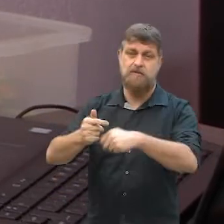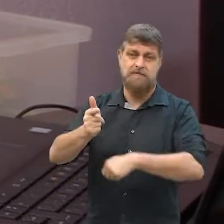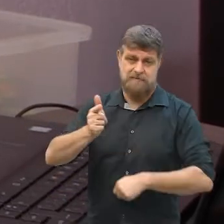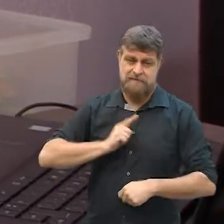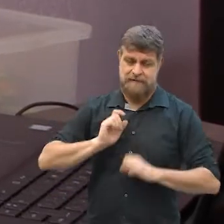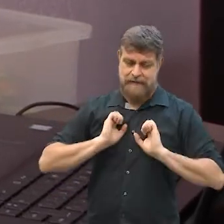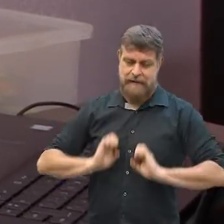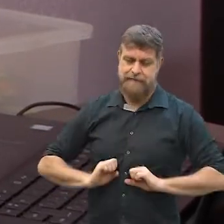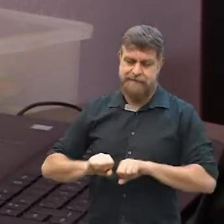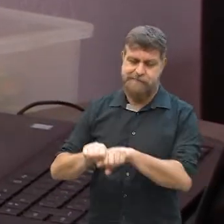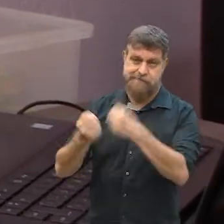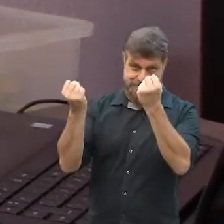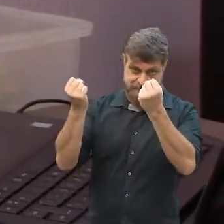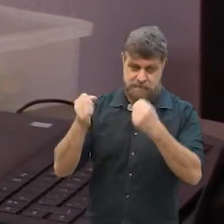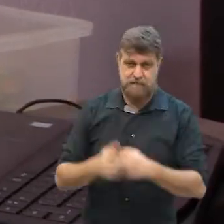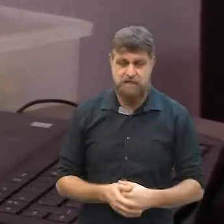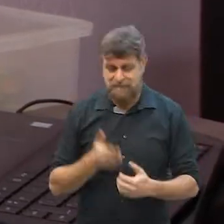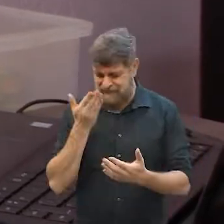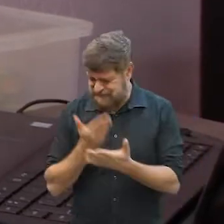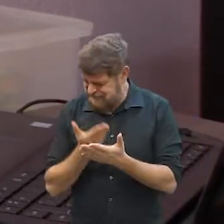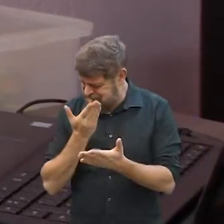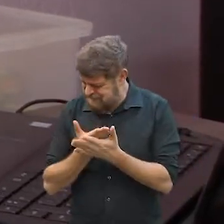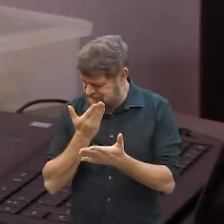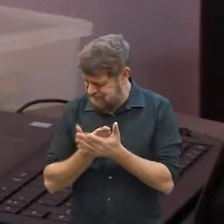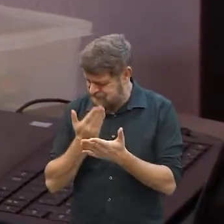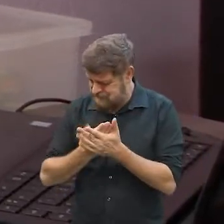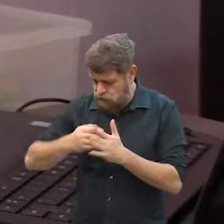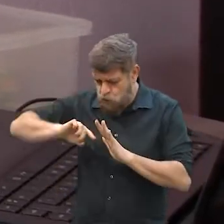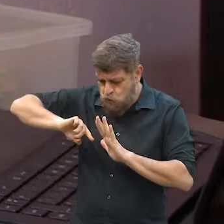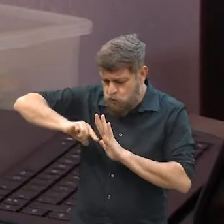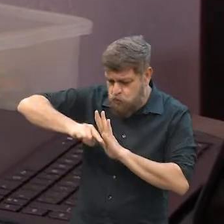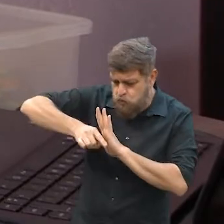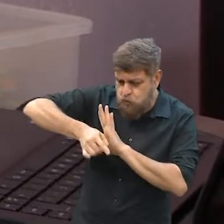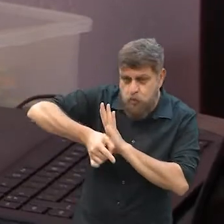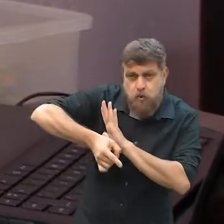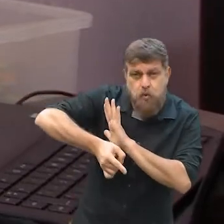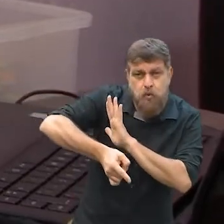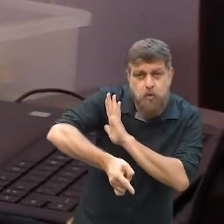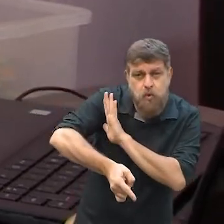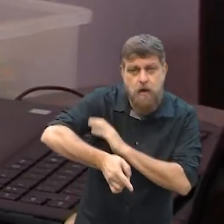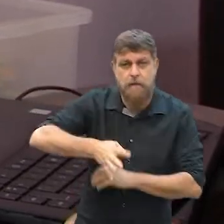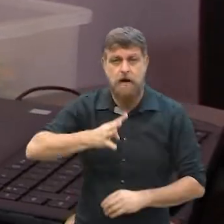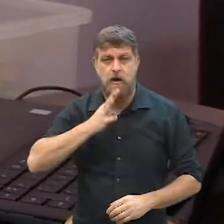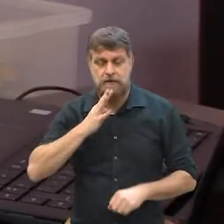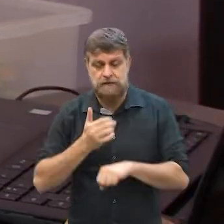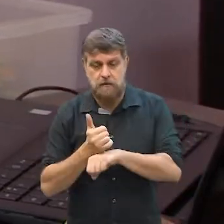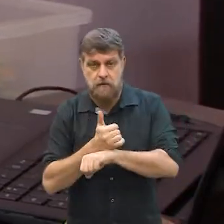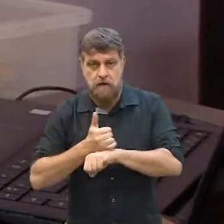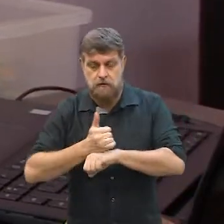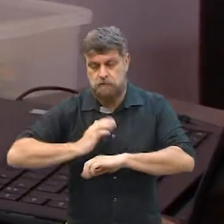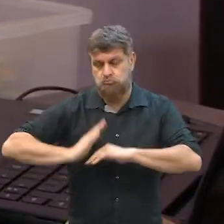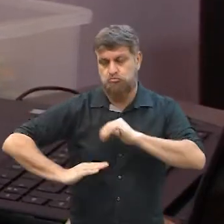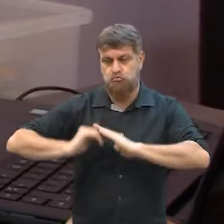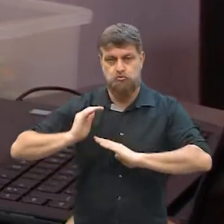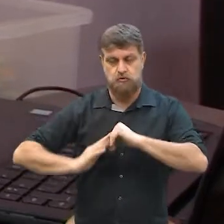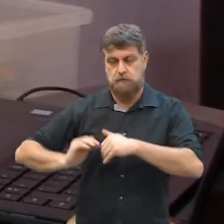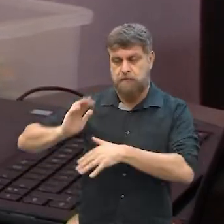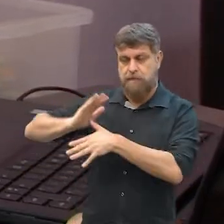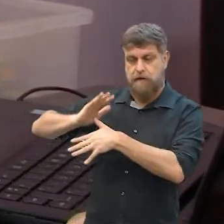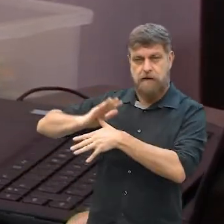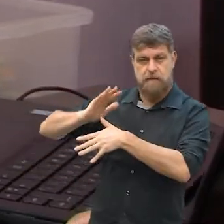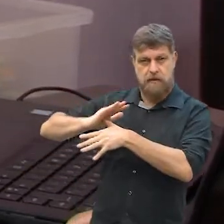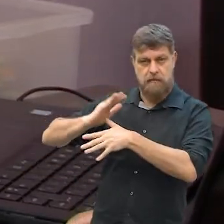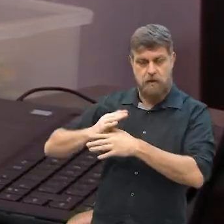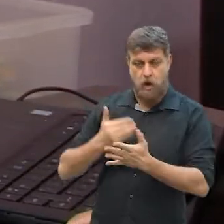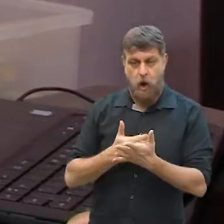isso. Estudar muito, tá? Para tentar construir uma carreira mais sólida. Começo, como